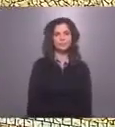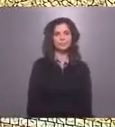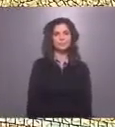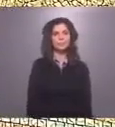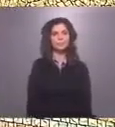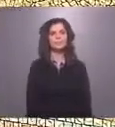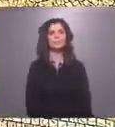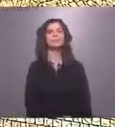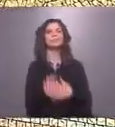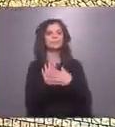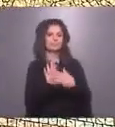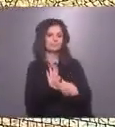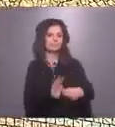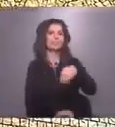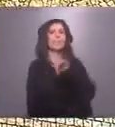eleison.